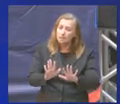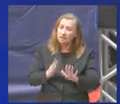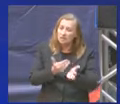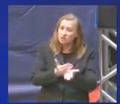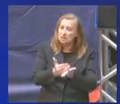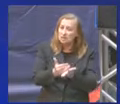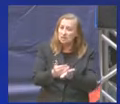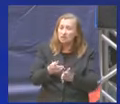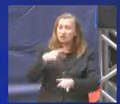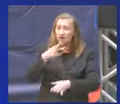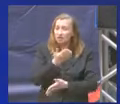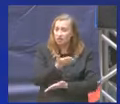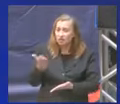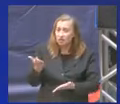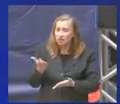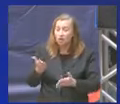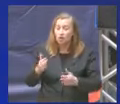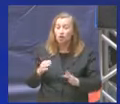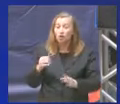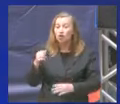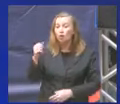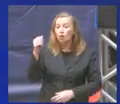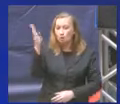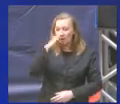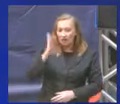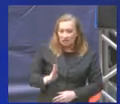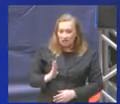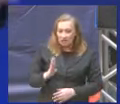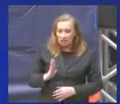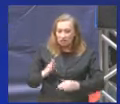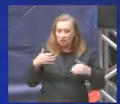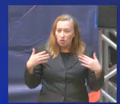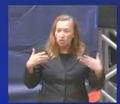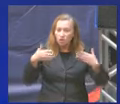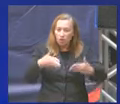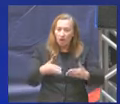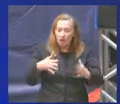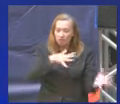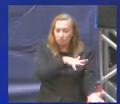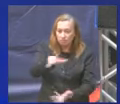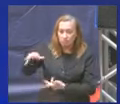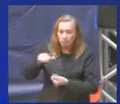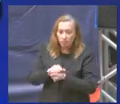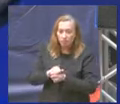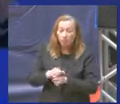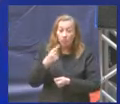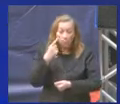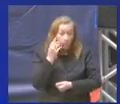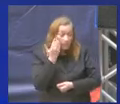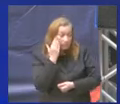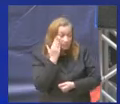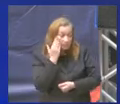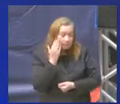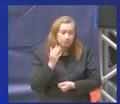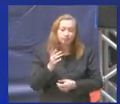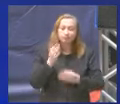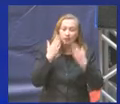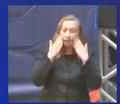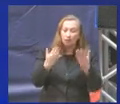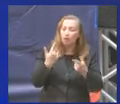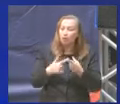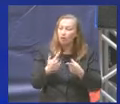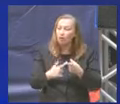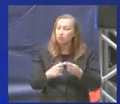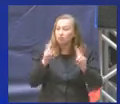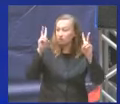começo trazendo o Brasil no centro do mundo e vocês vão entender durante essa apresentação por que nas questões ambientais o